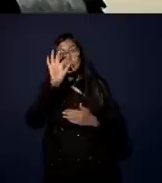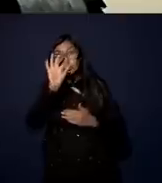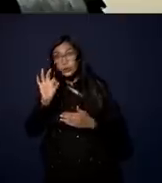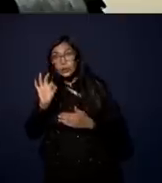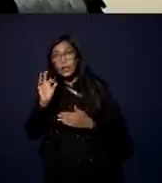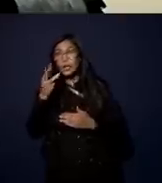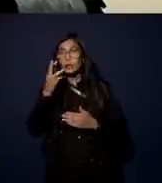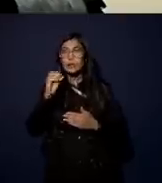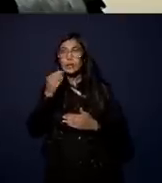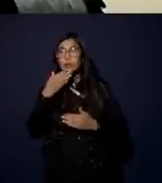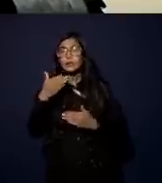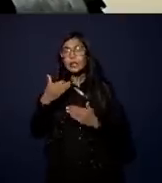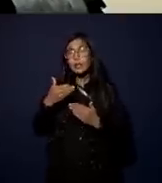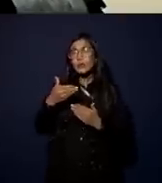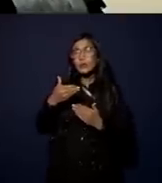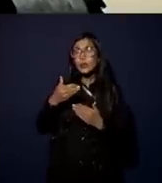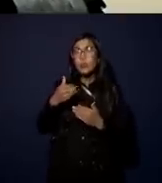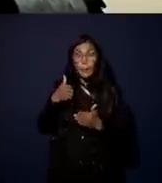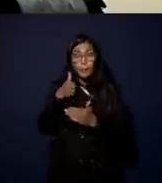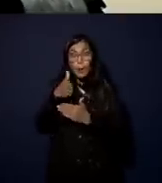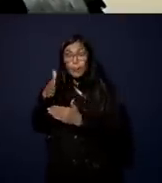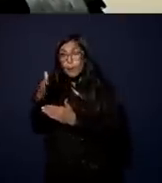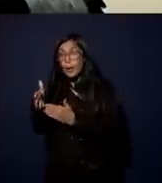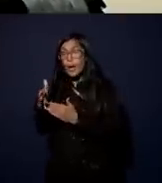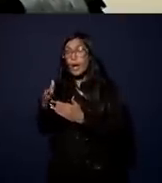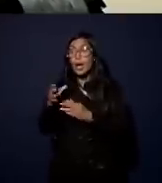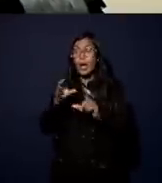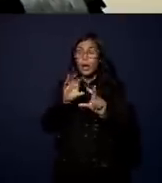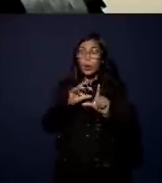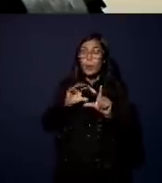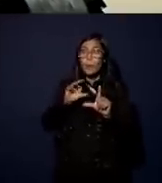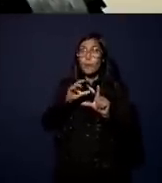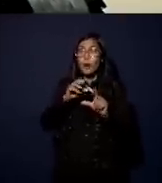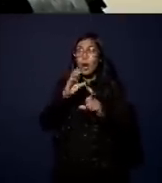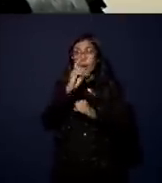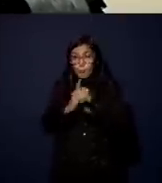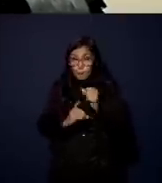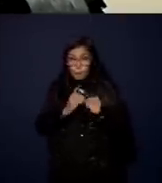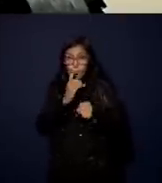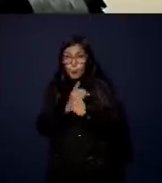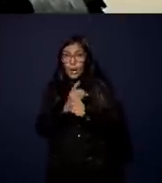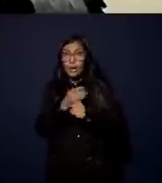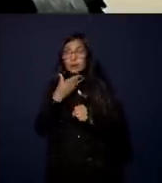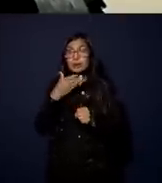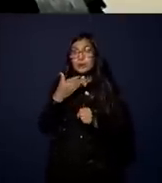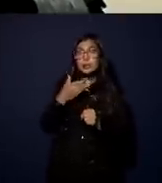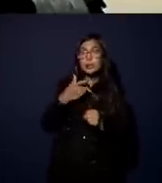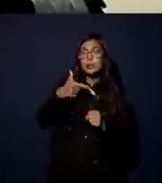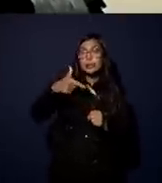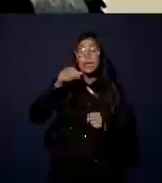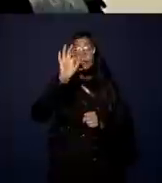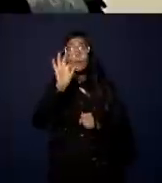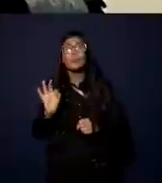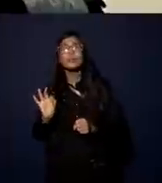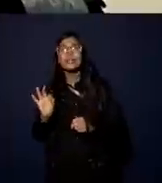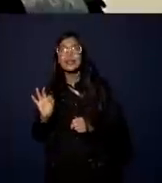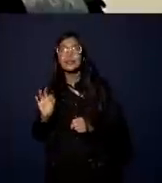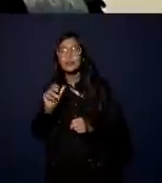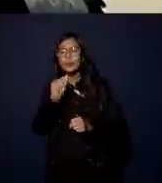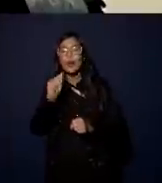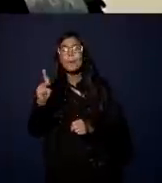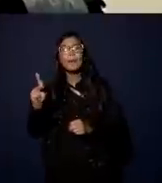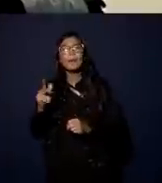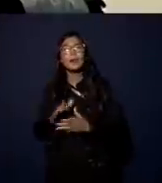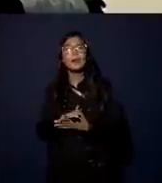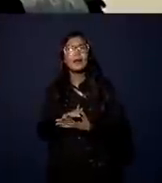na bandeira Casas Bahia por exemplo no online a nossa penetração de crediário não perde 7%. Poxa